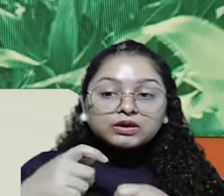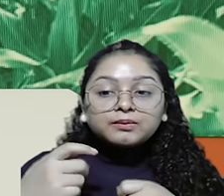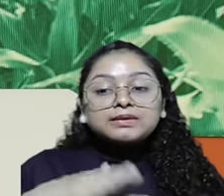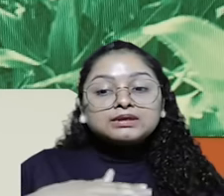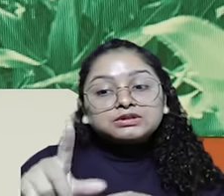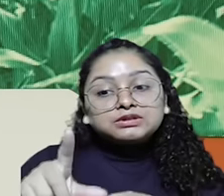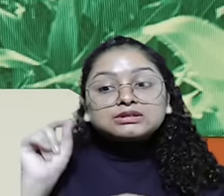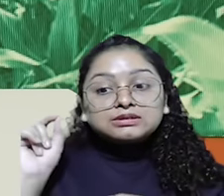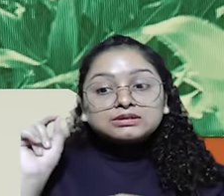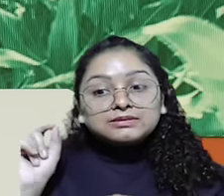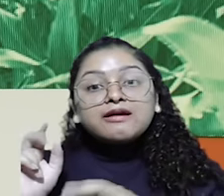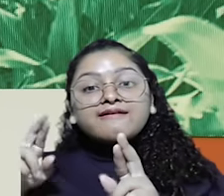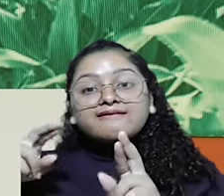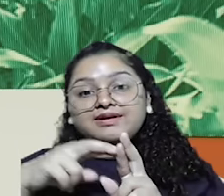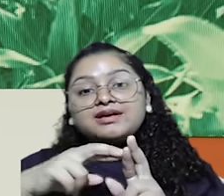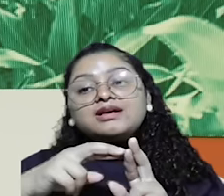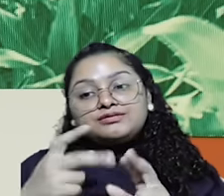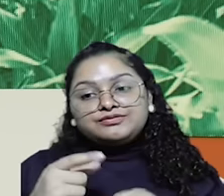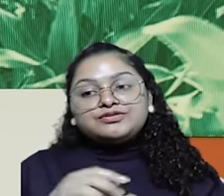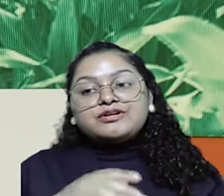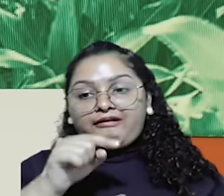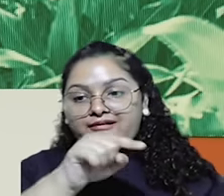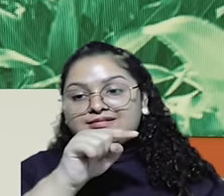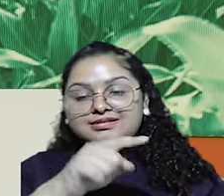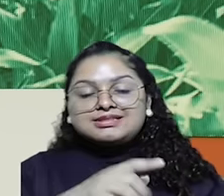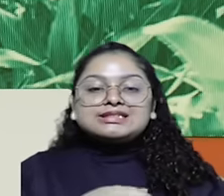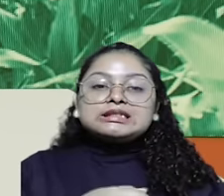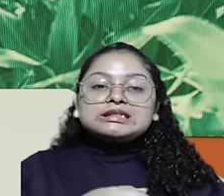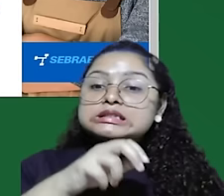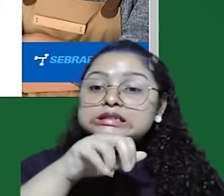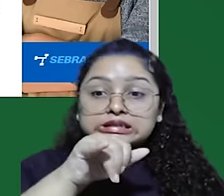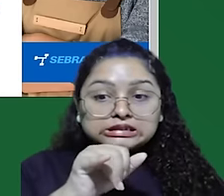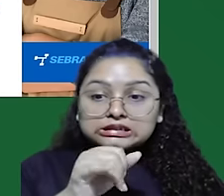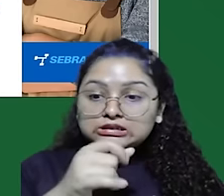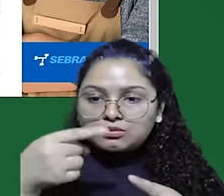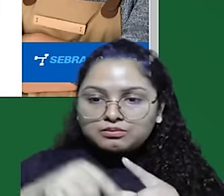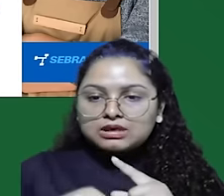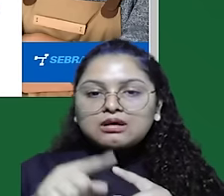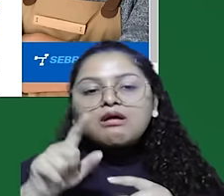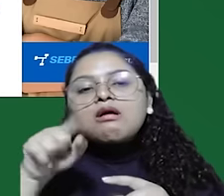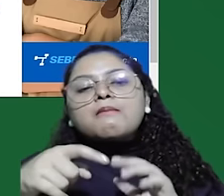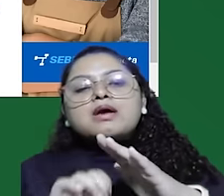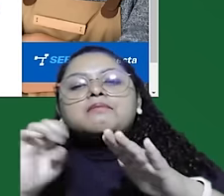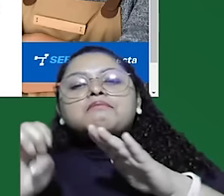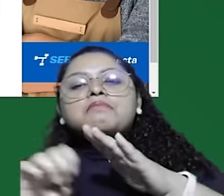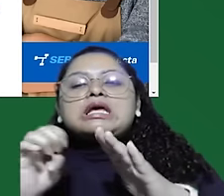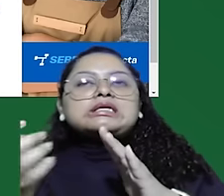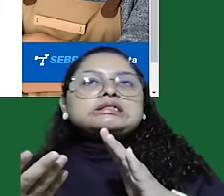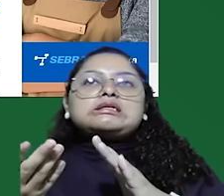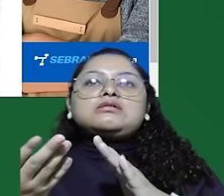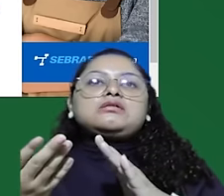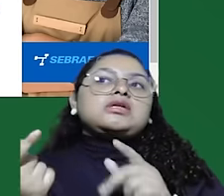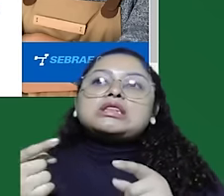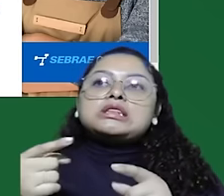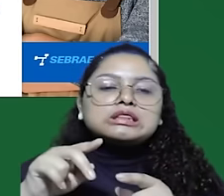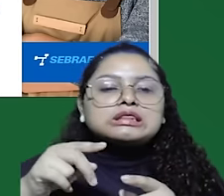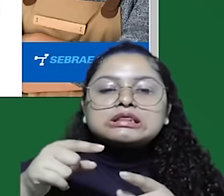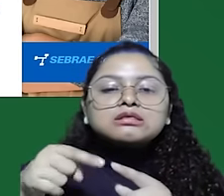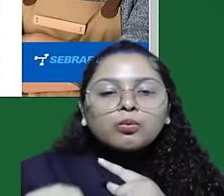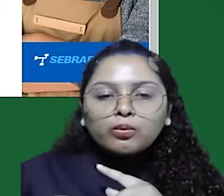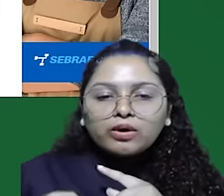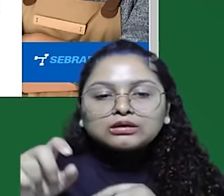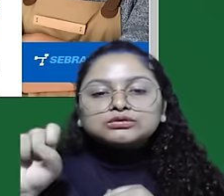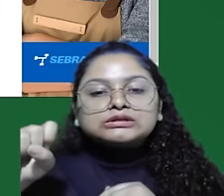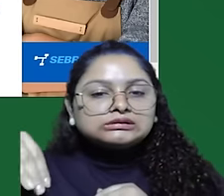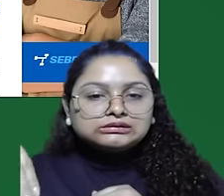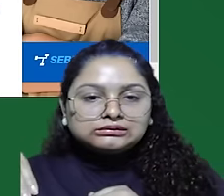ao Simples Nacional se não for o caso se for uma empresa de regime que não é do Simples Nacional seleciona